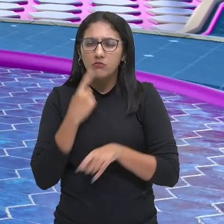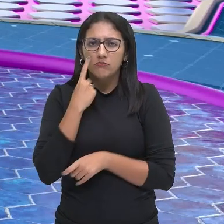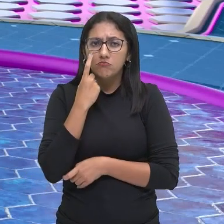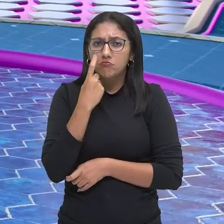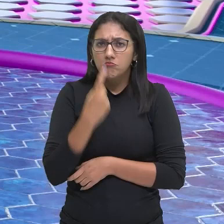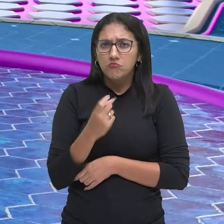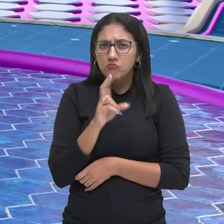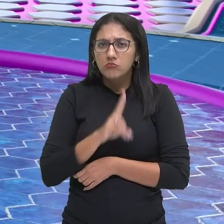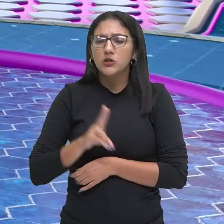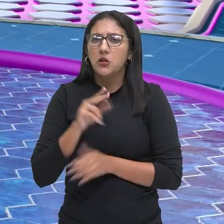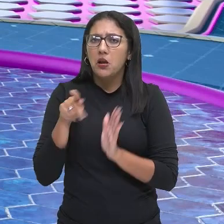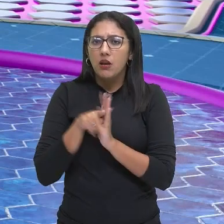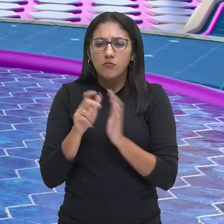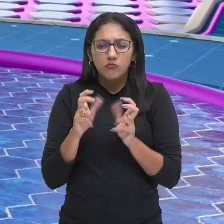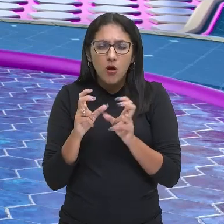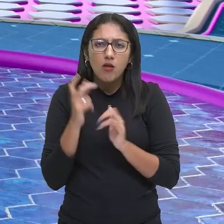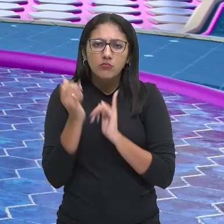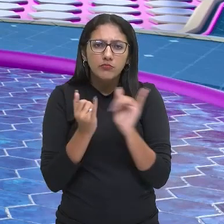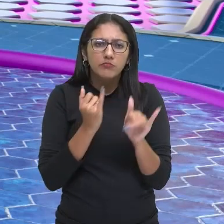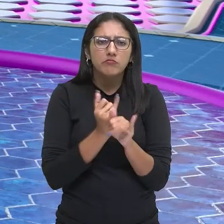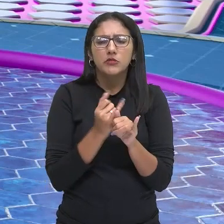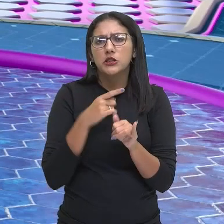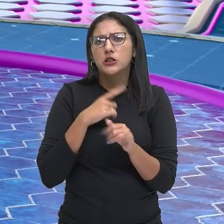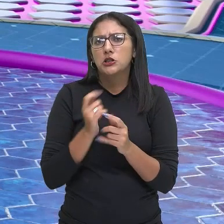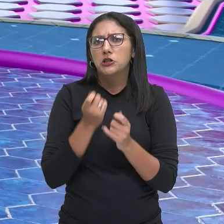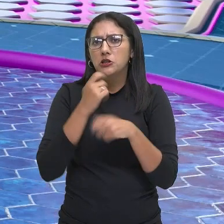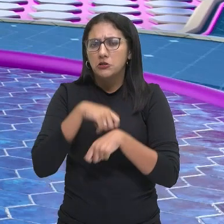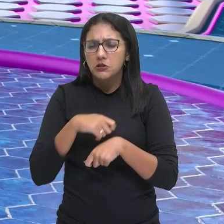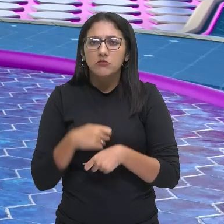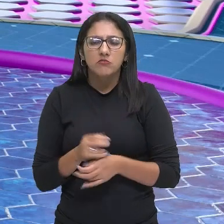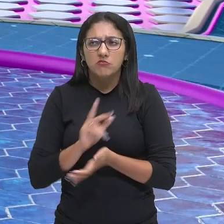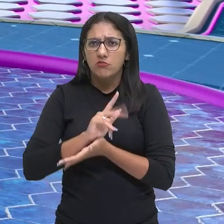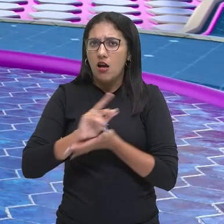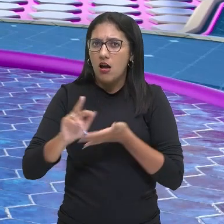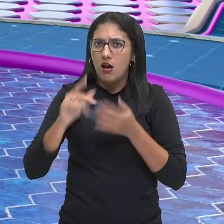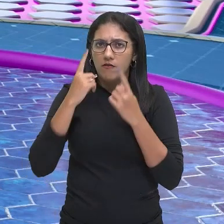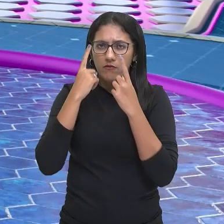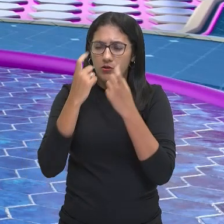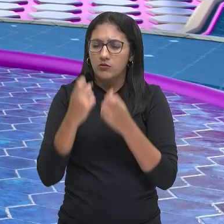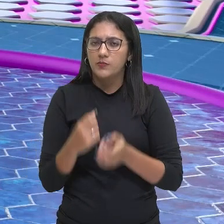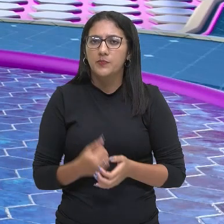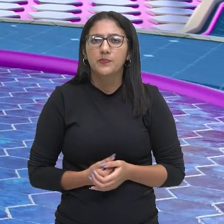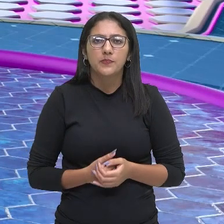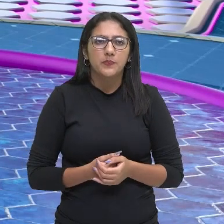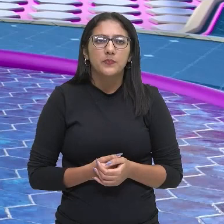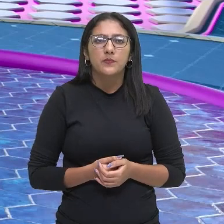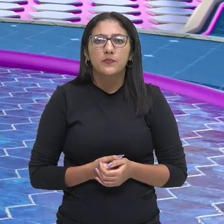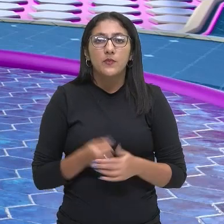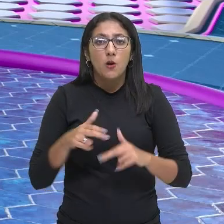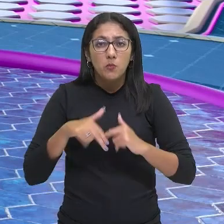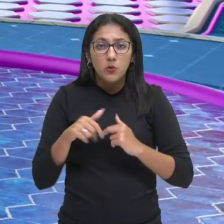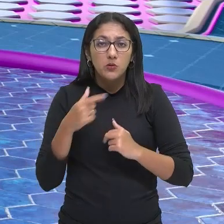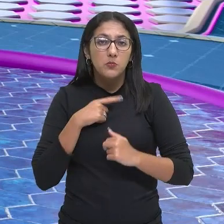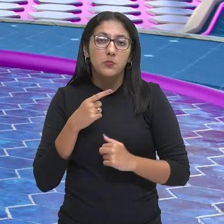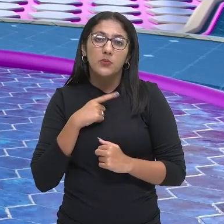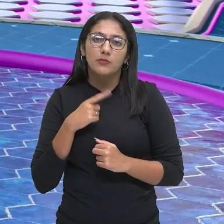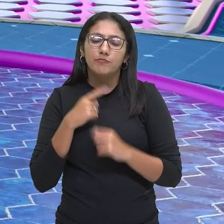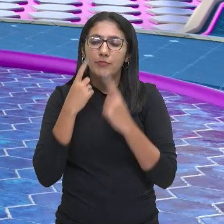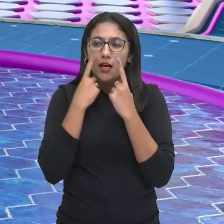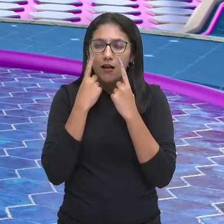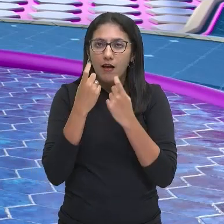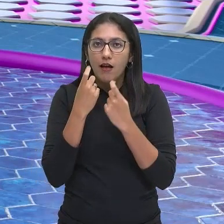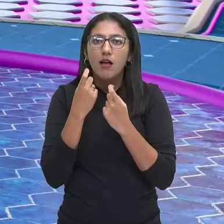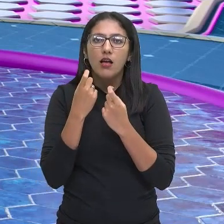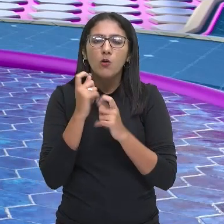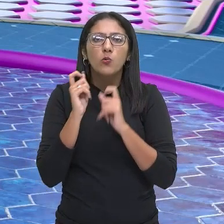de jogo online para cometer os mais diversos tipos de crime. Então, é preciso estar atento e poder